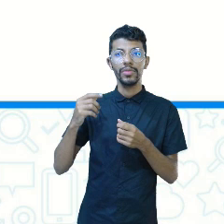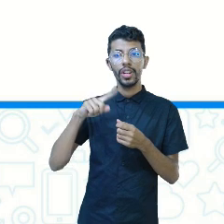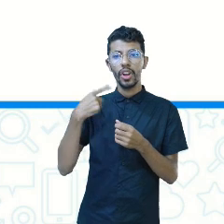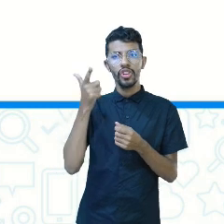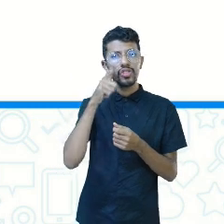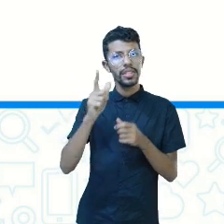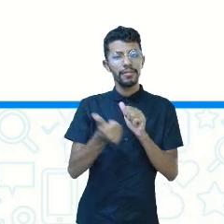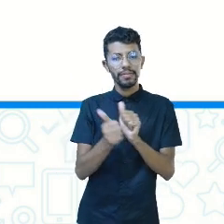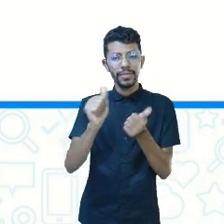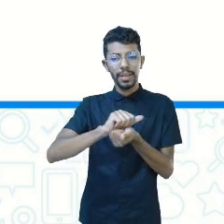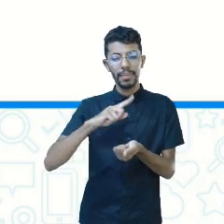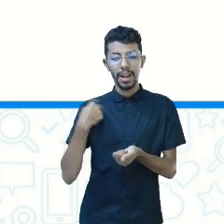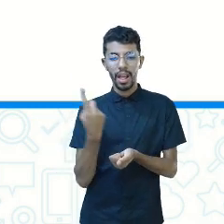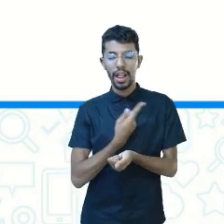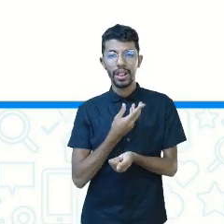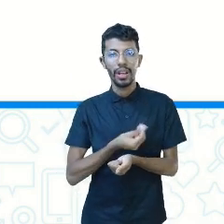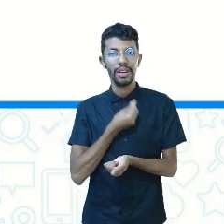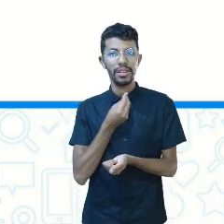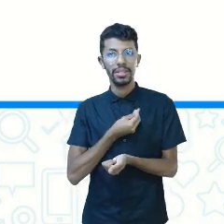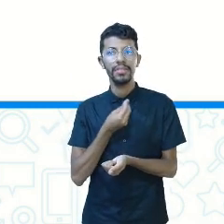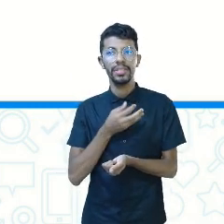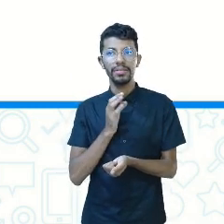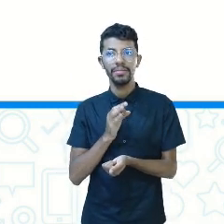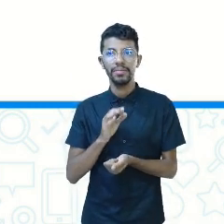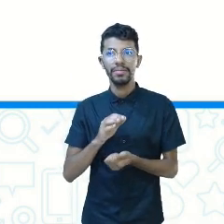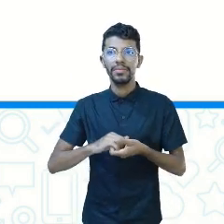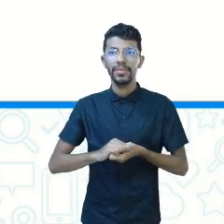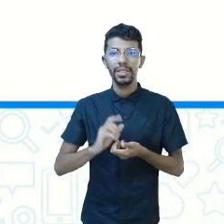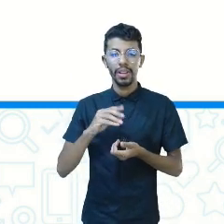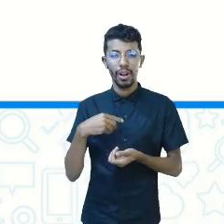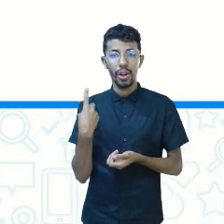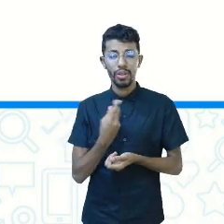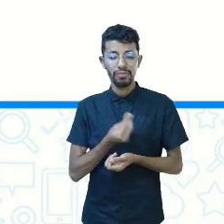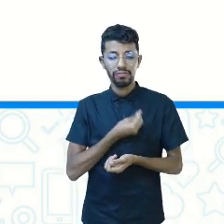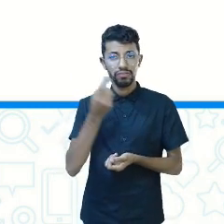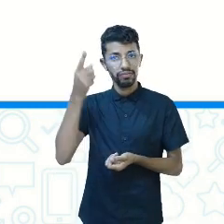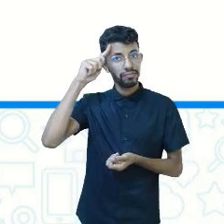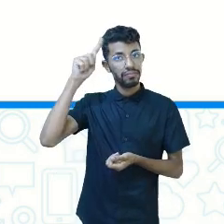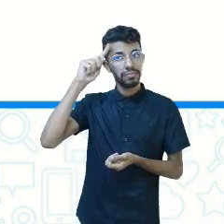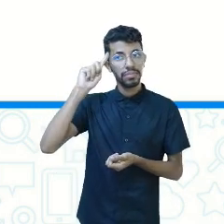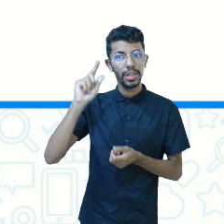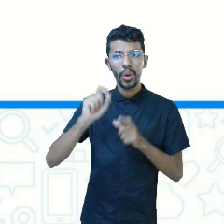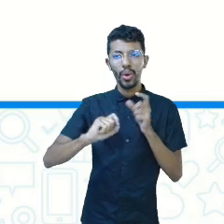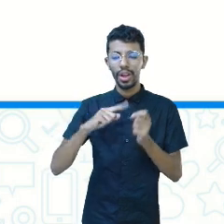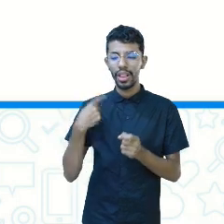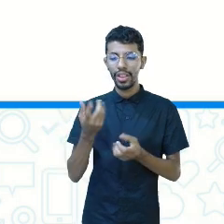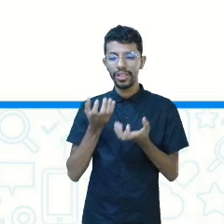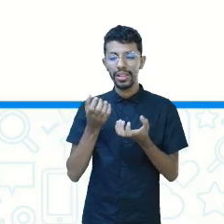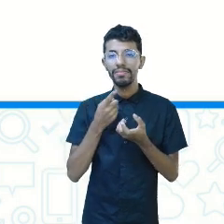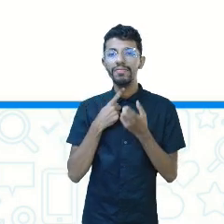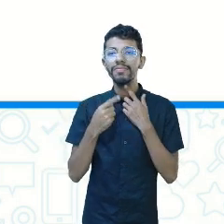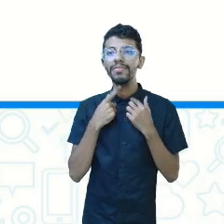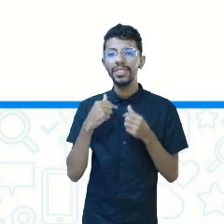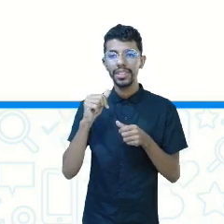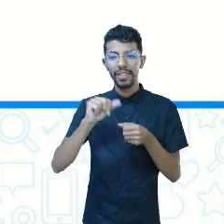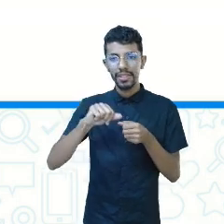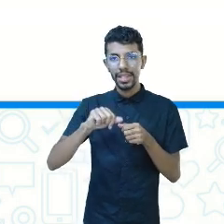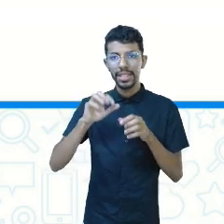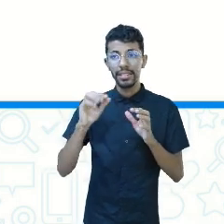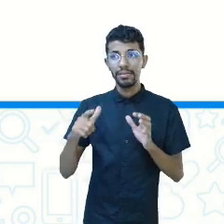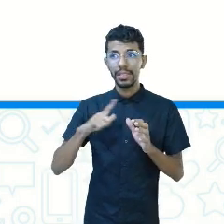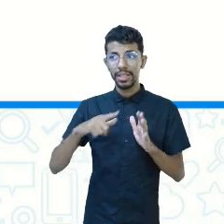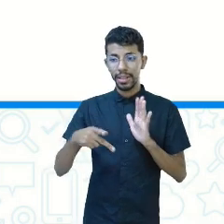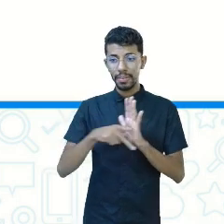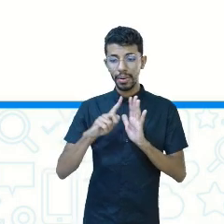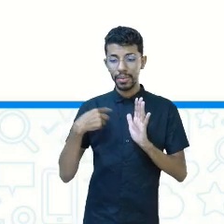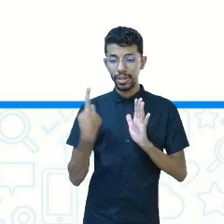a nossa realidade, né? Para o nosso dia a dia, para o que a gente quer fazer e estabelecendo nossas próprias regras. O